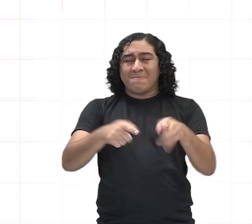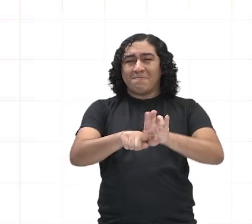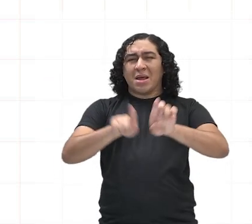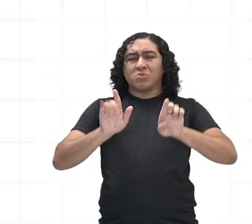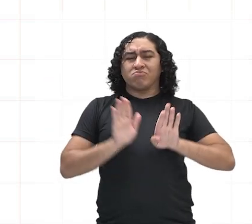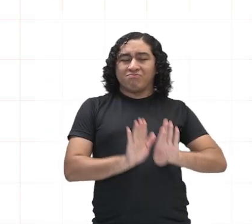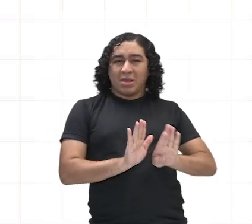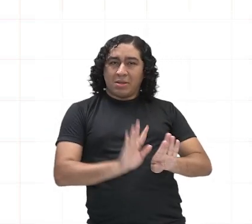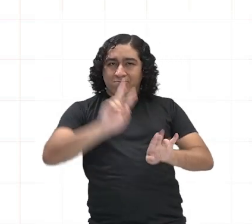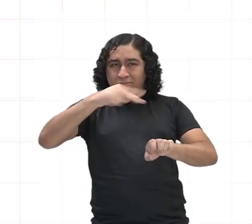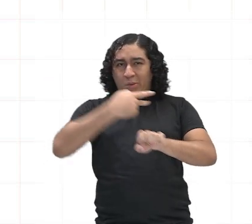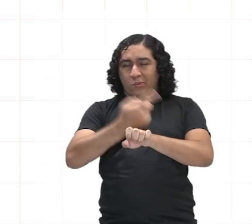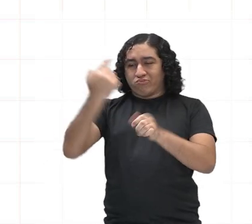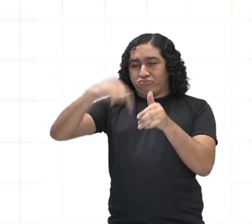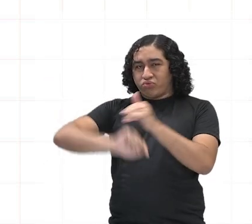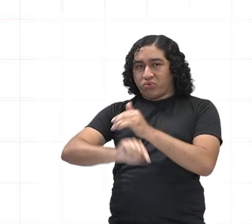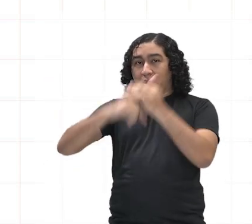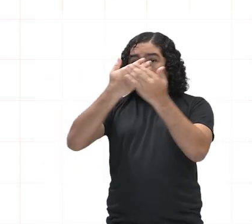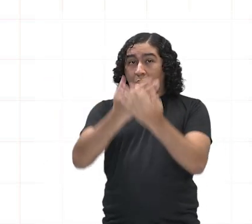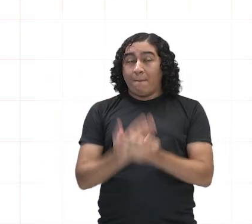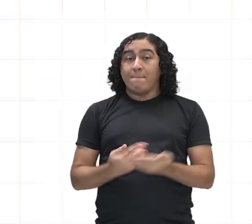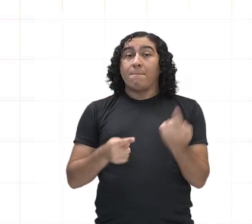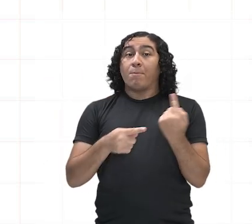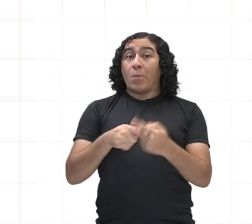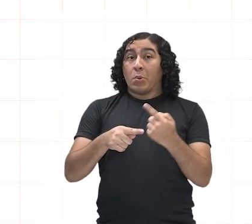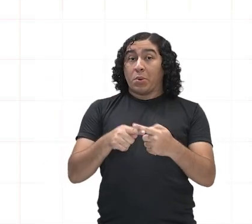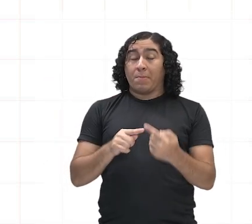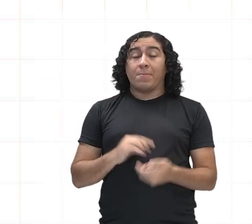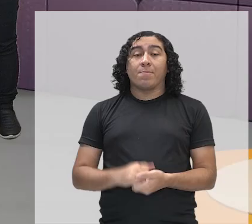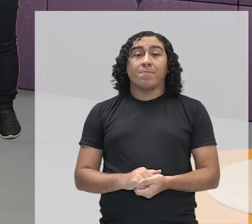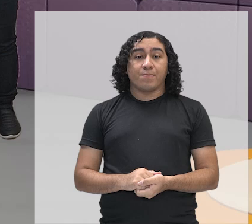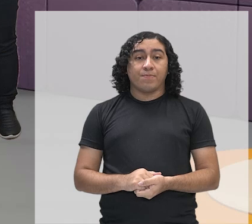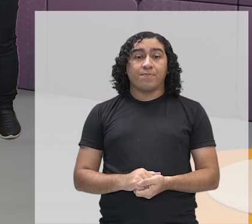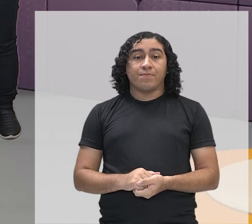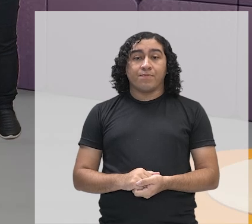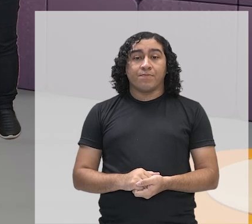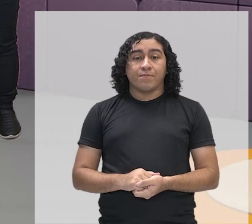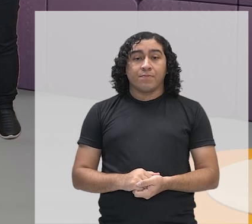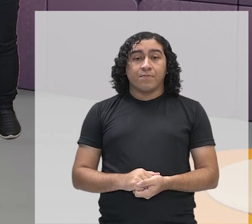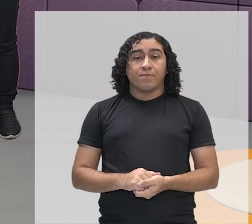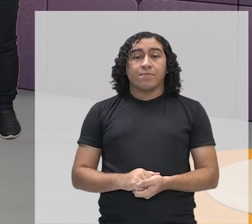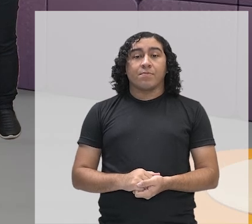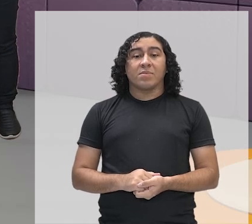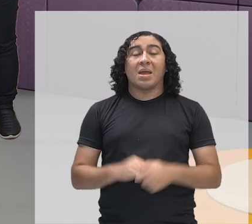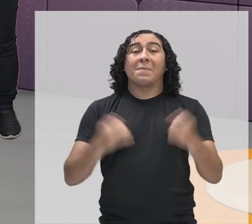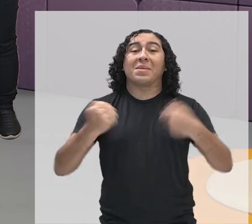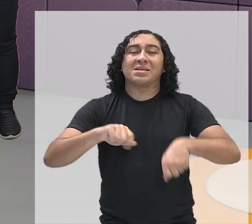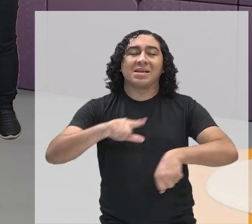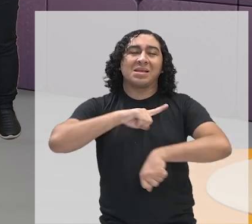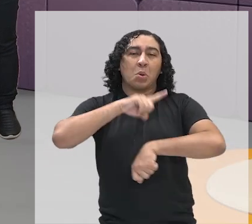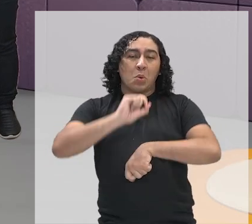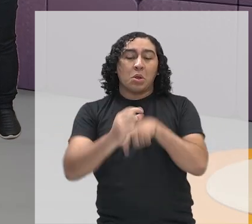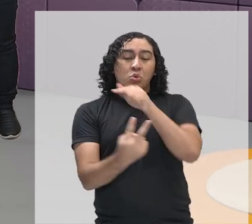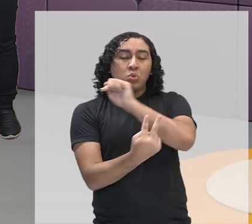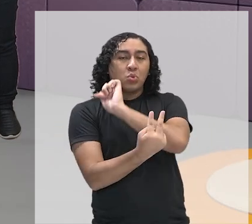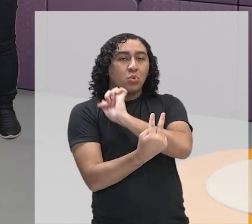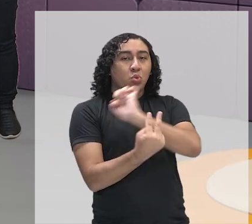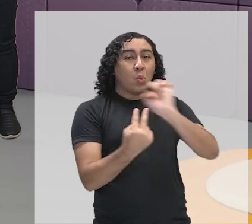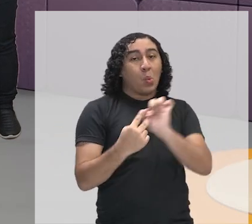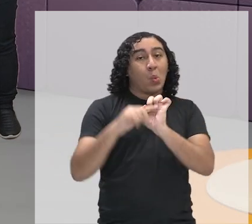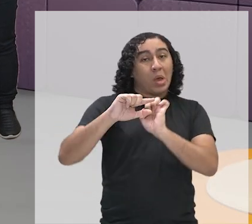vai daqui a pouco aprofundar. Por quê? Né? Porque a gente tem aí, né, temos que falar então sobre duas